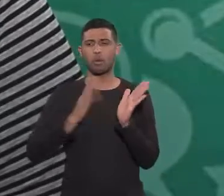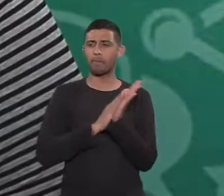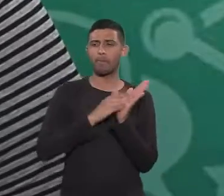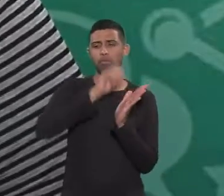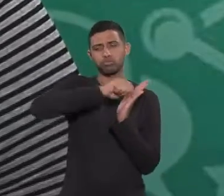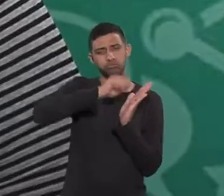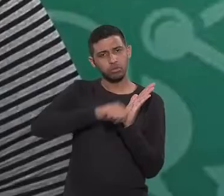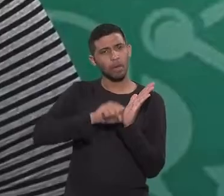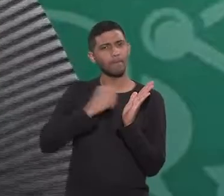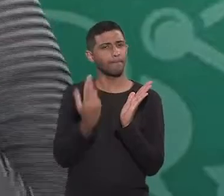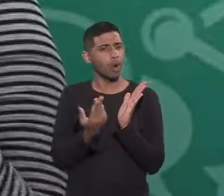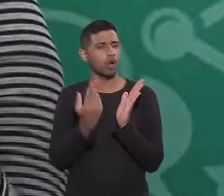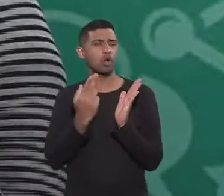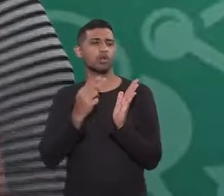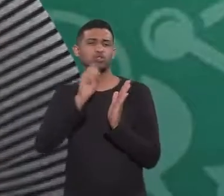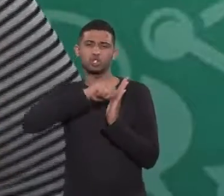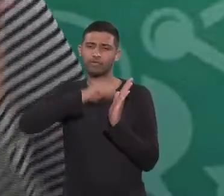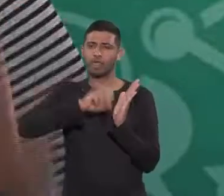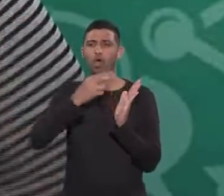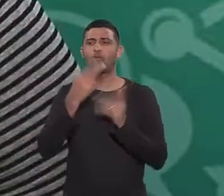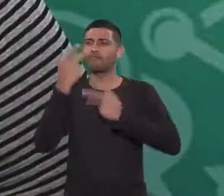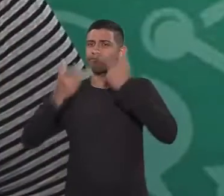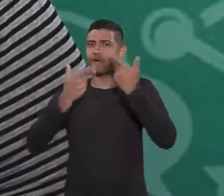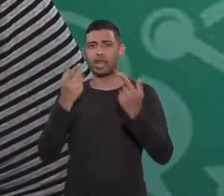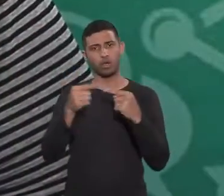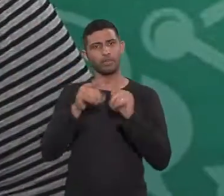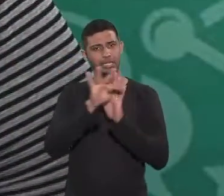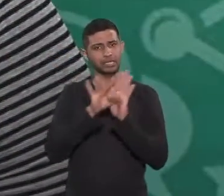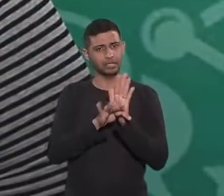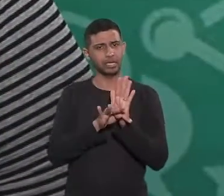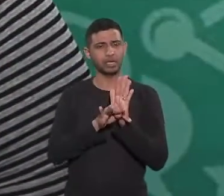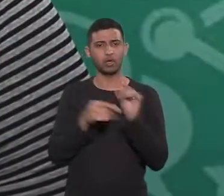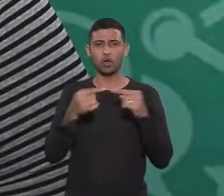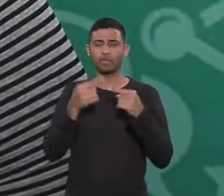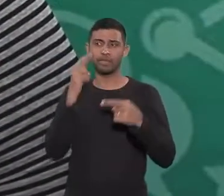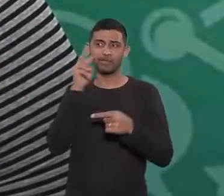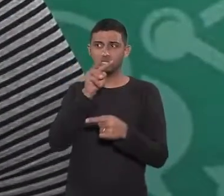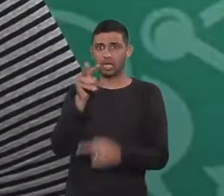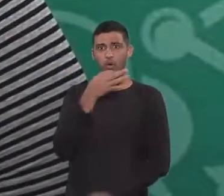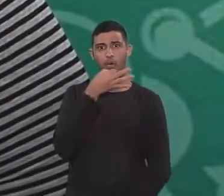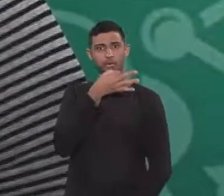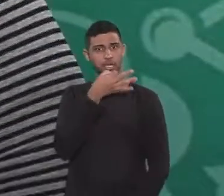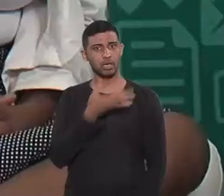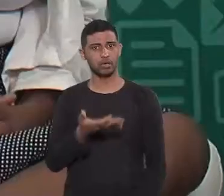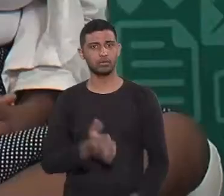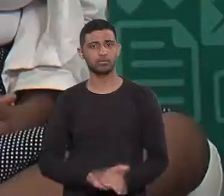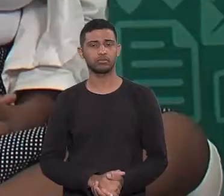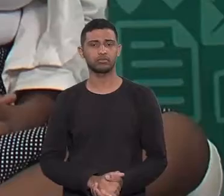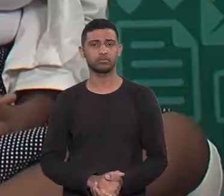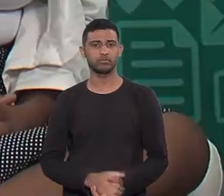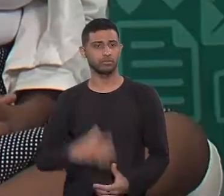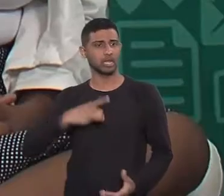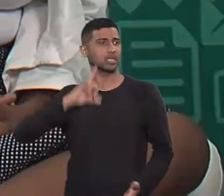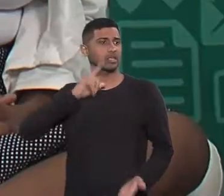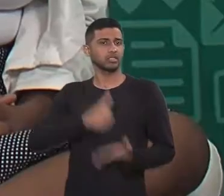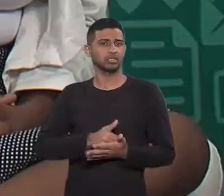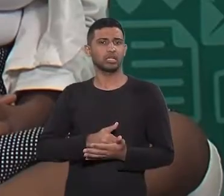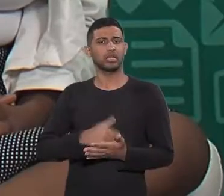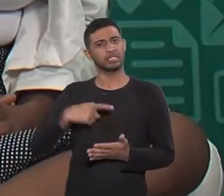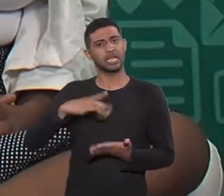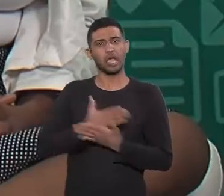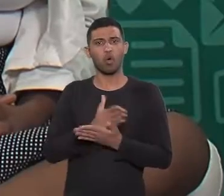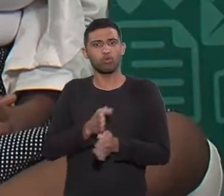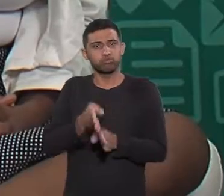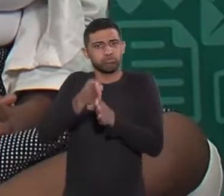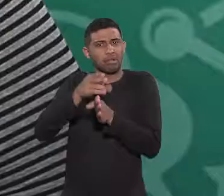você produz, seja um texto escrito, seja o que a gente fala, que é texto também, tem visão de mundo, tem opinião, tem lado. Quem diz que está em